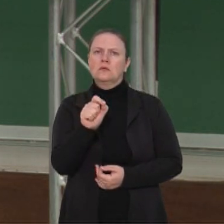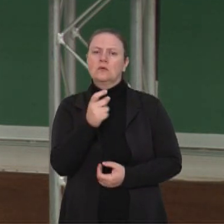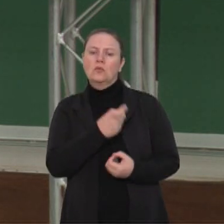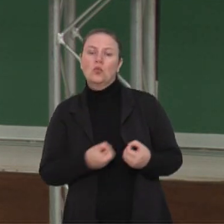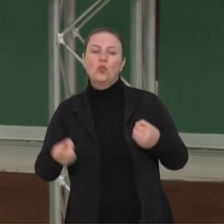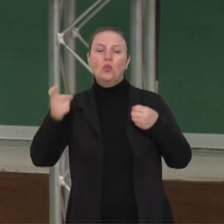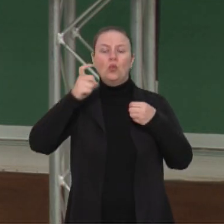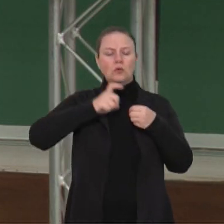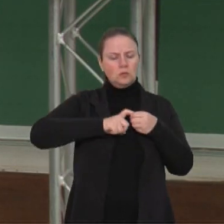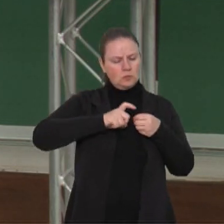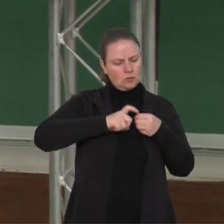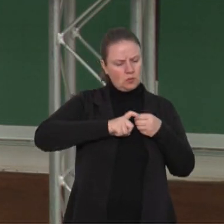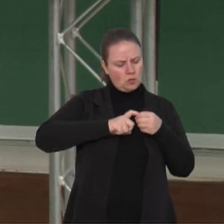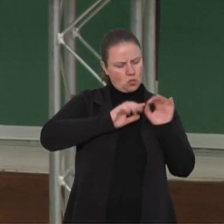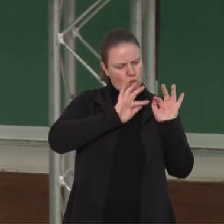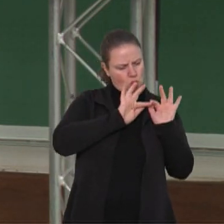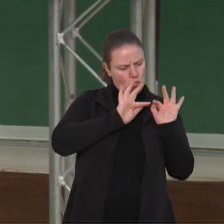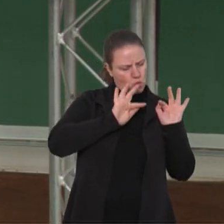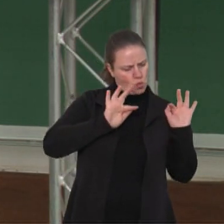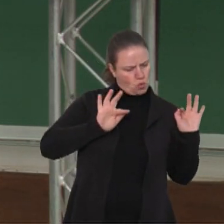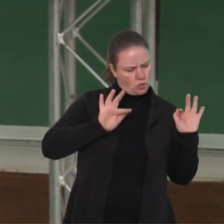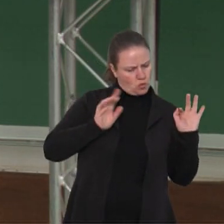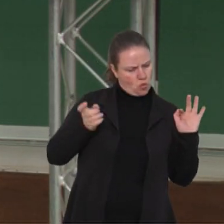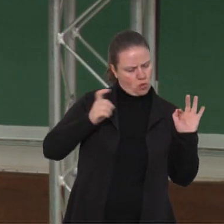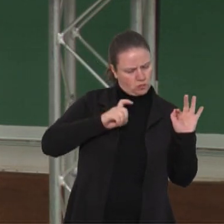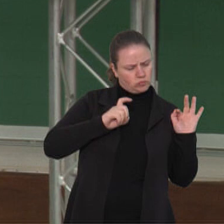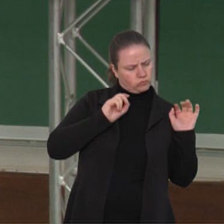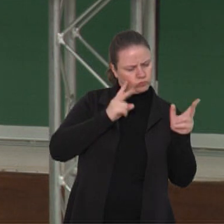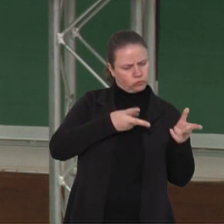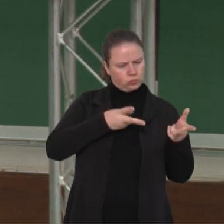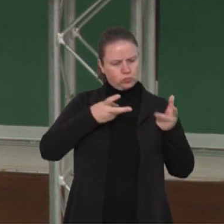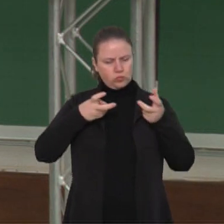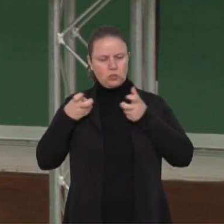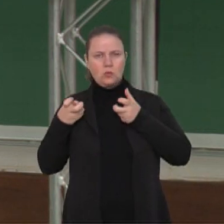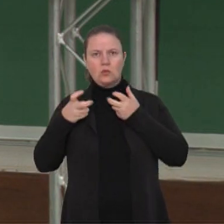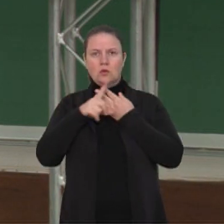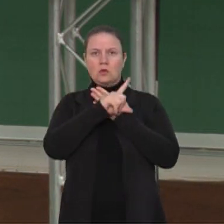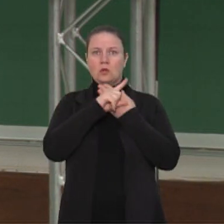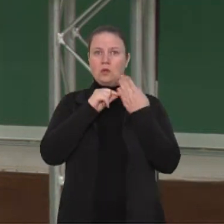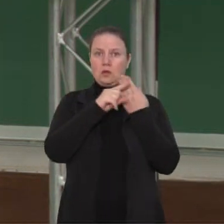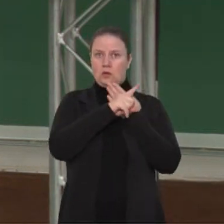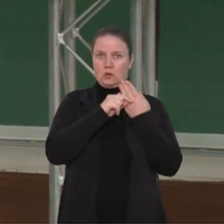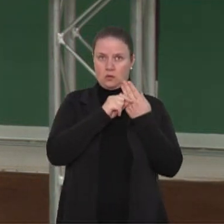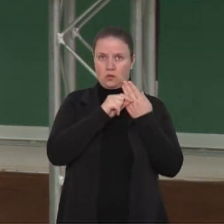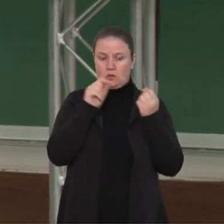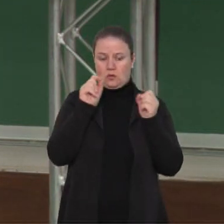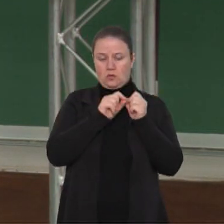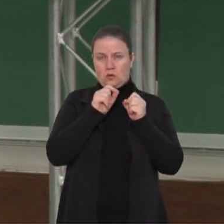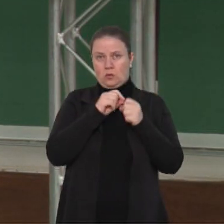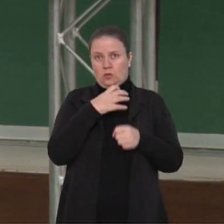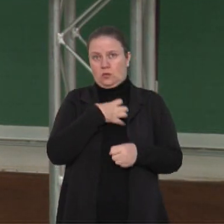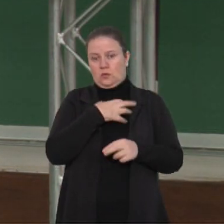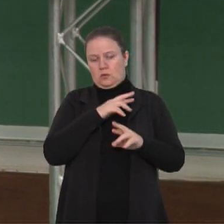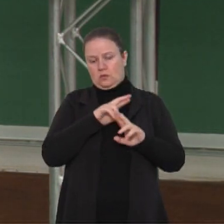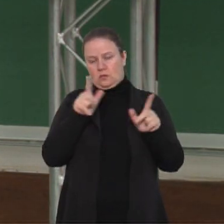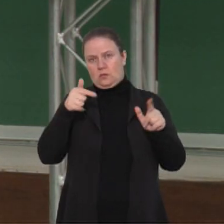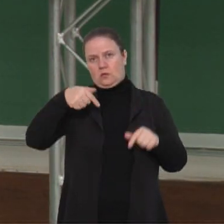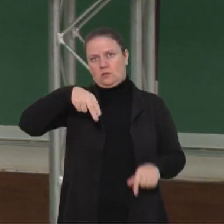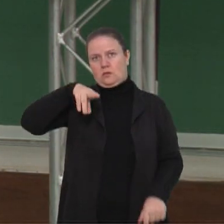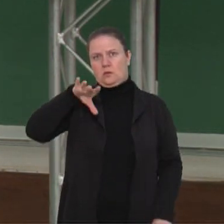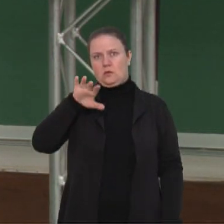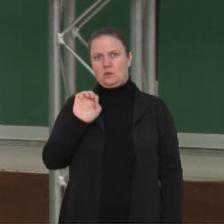retomada referencial. Mas observe lá, a autora fez diferente. Ela usou o que